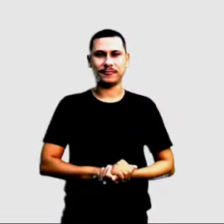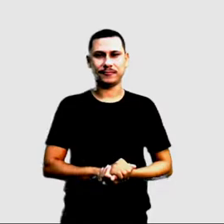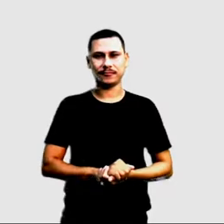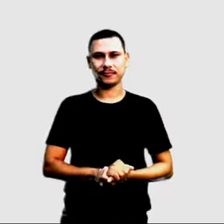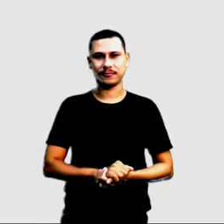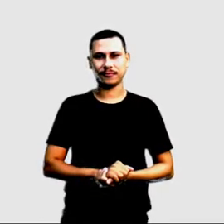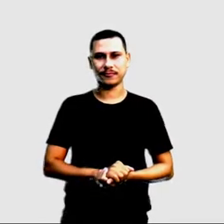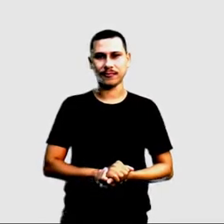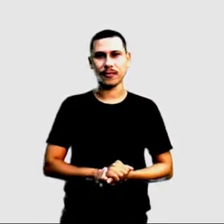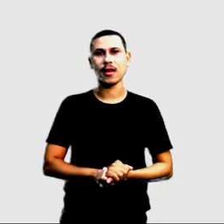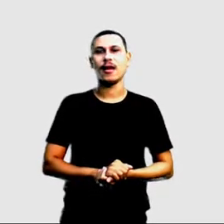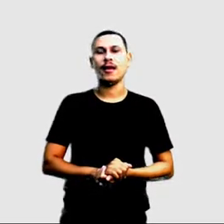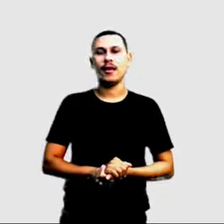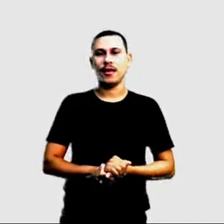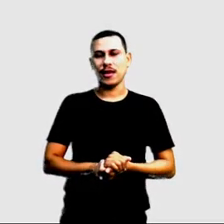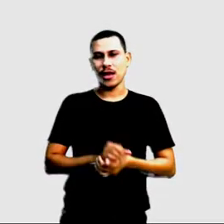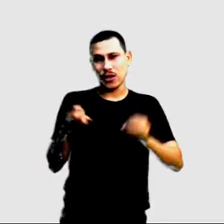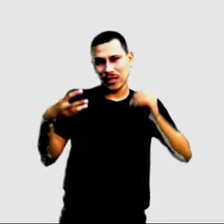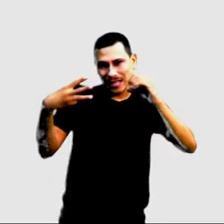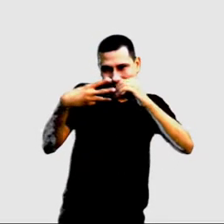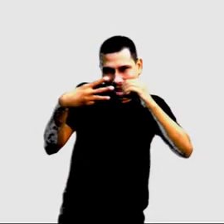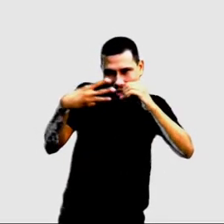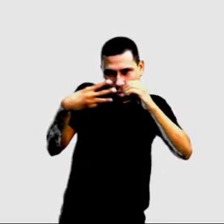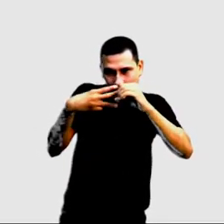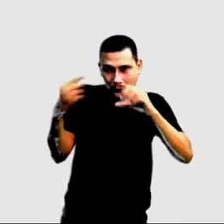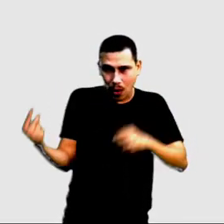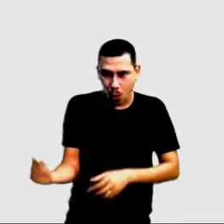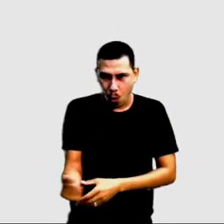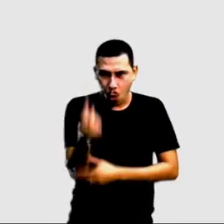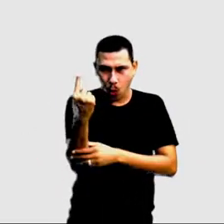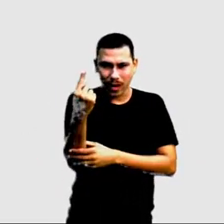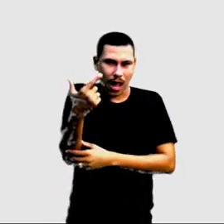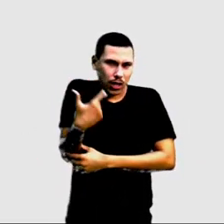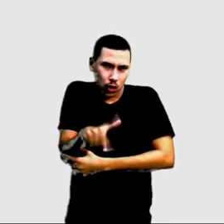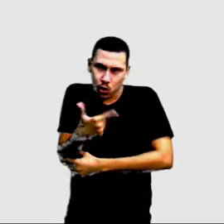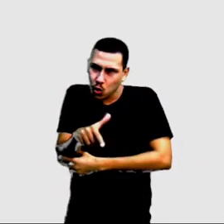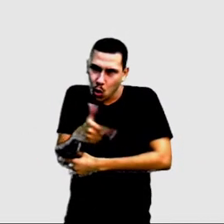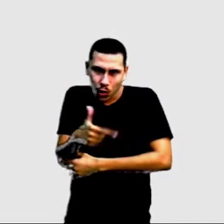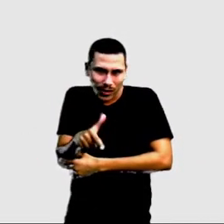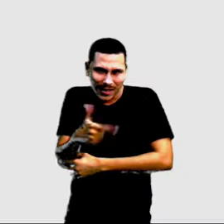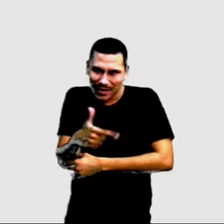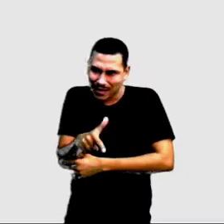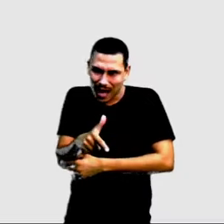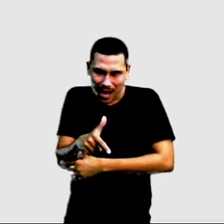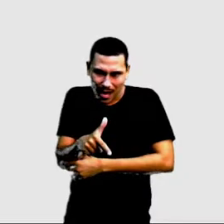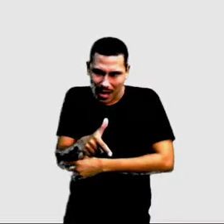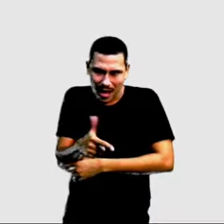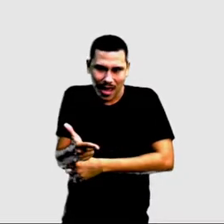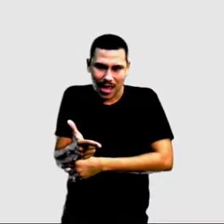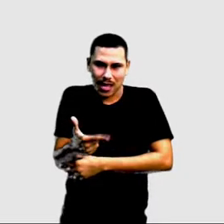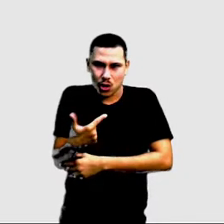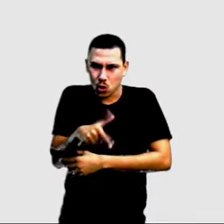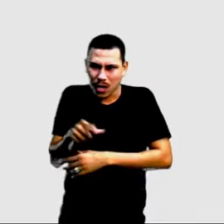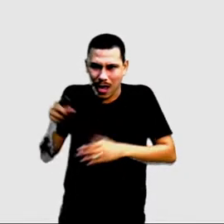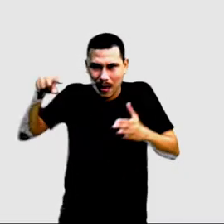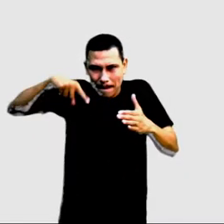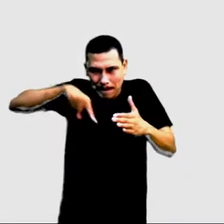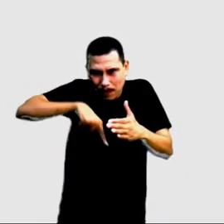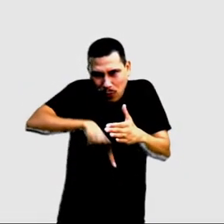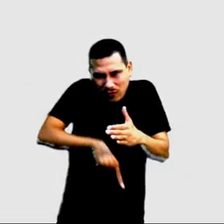Organismos unicelulares que não possuem um nível de complexidade